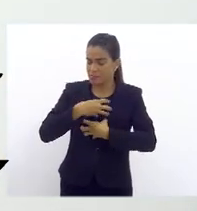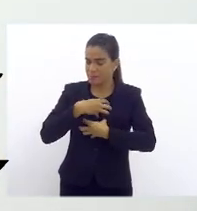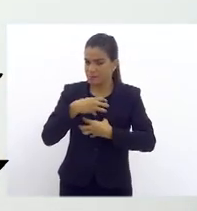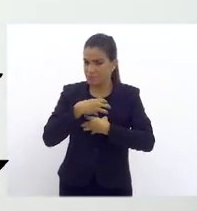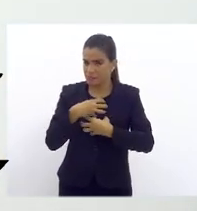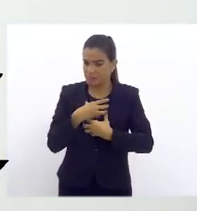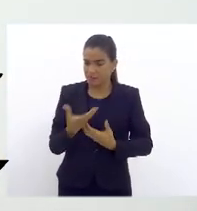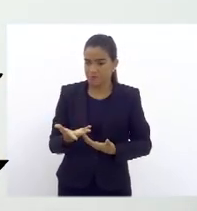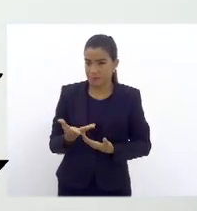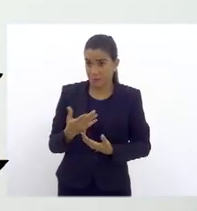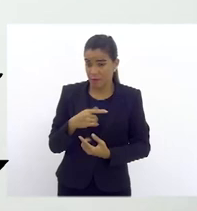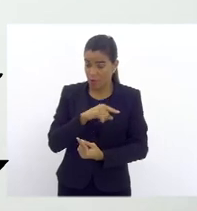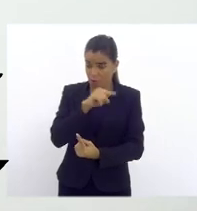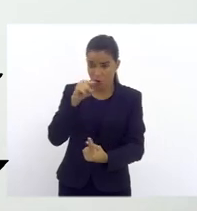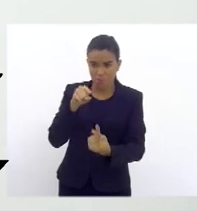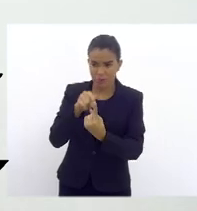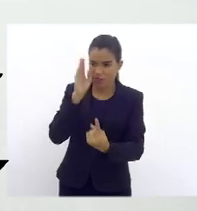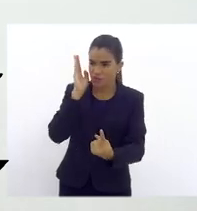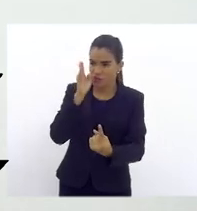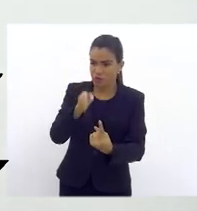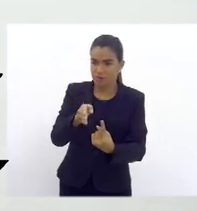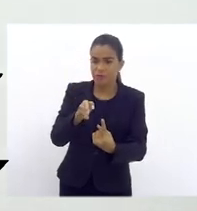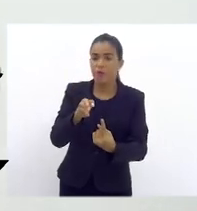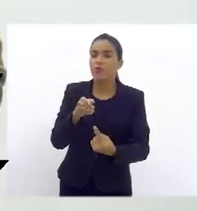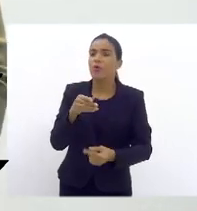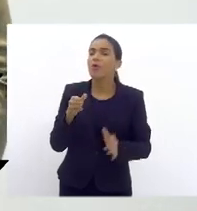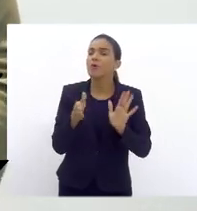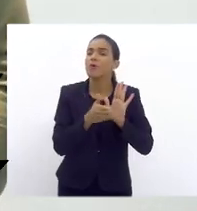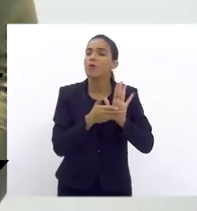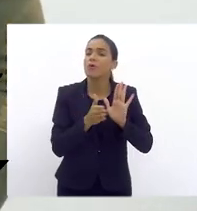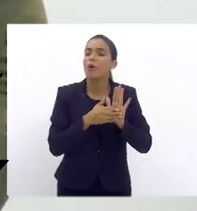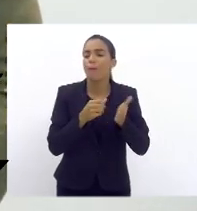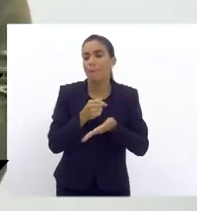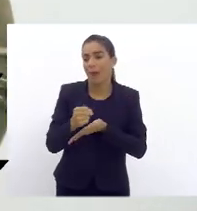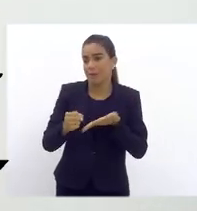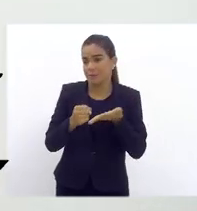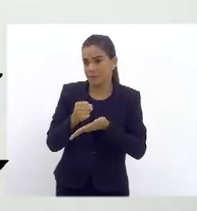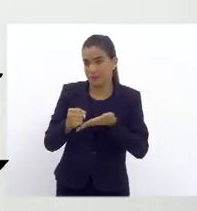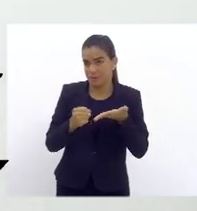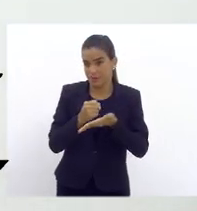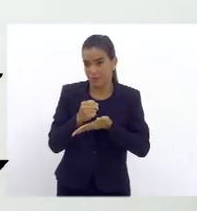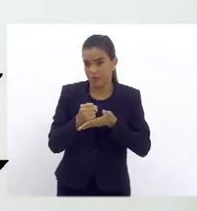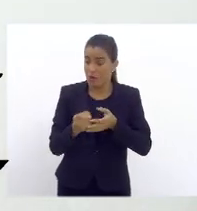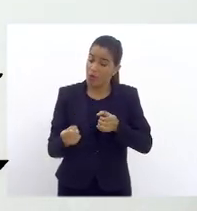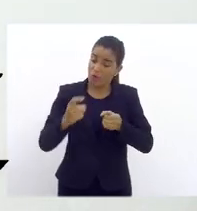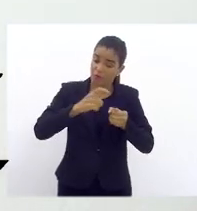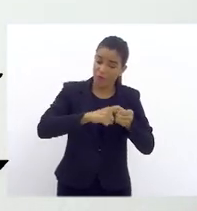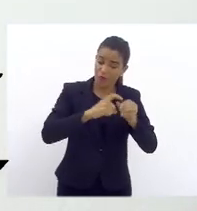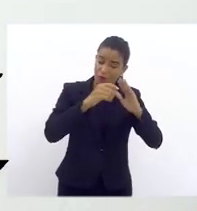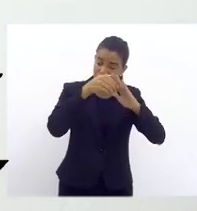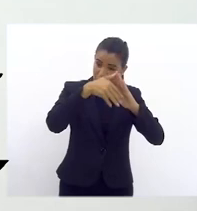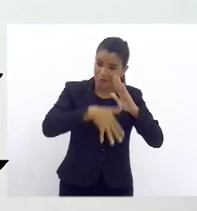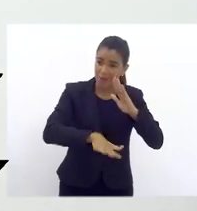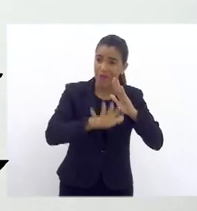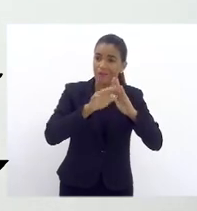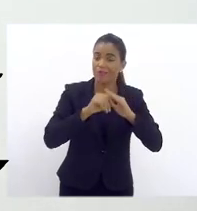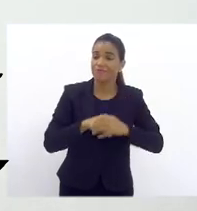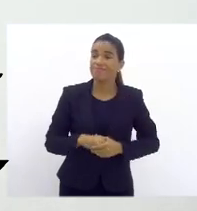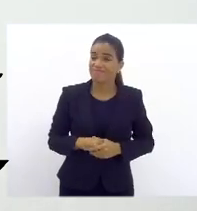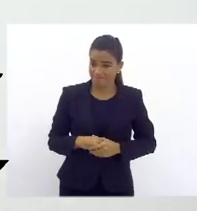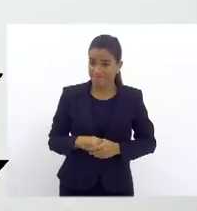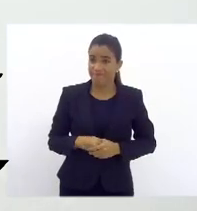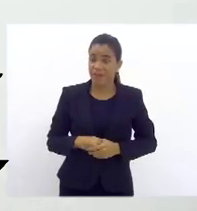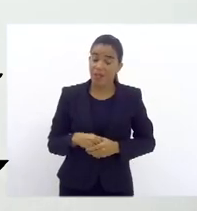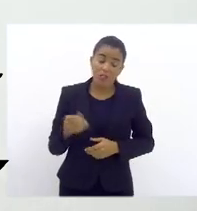logo objetivo de propor que a gente faça o básico volte aos terreiros escute